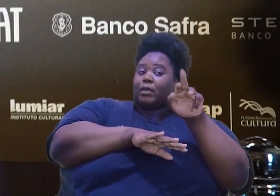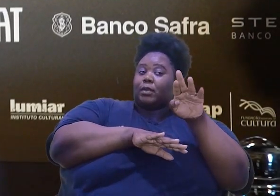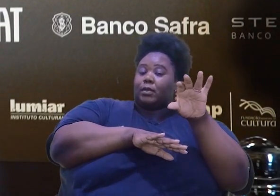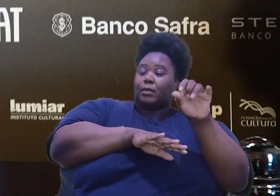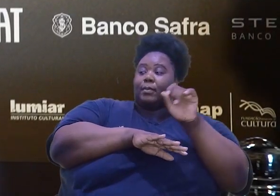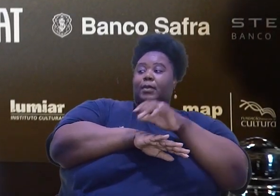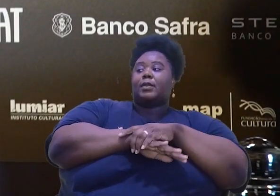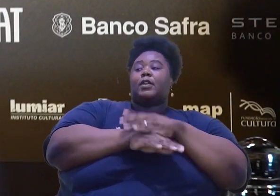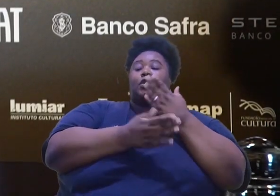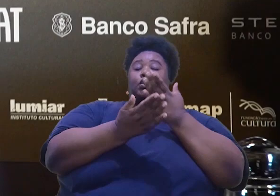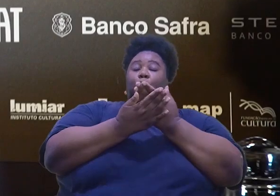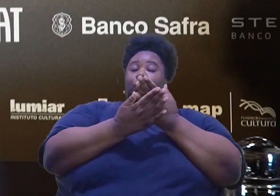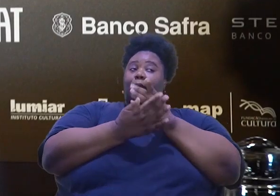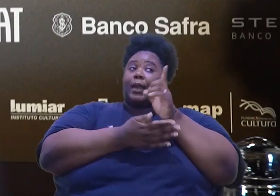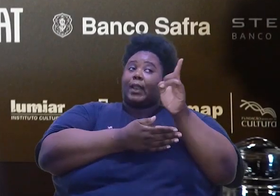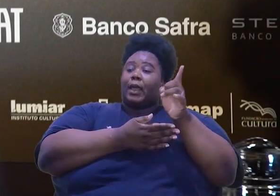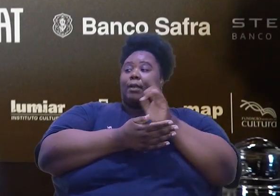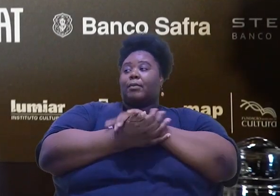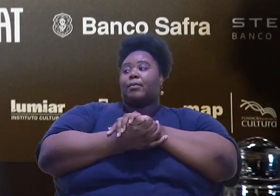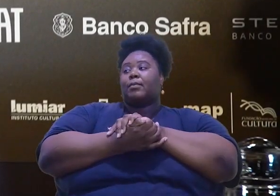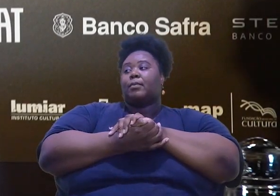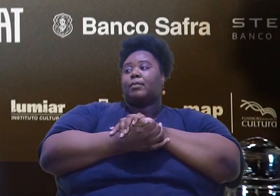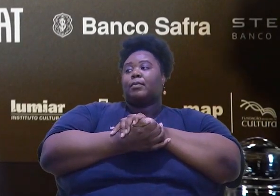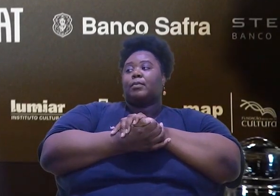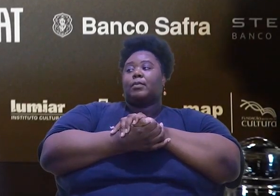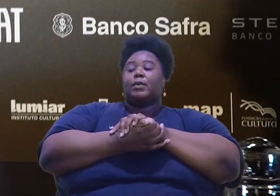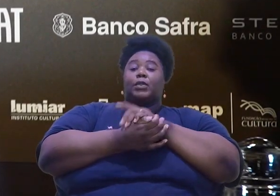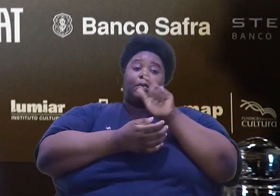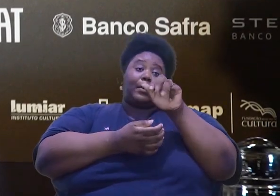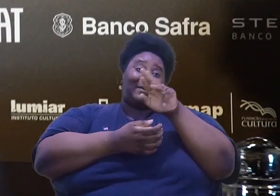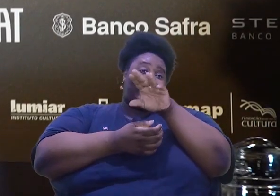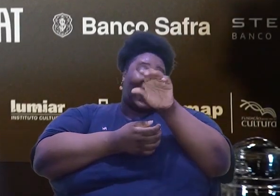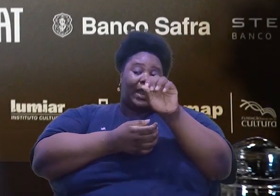gente fez o jardim, e no grupo Barão do Rio Branco.